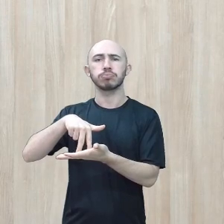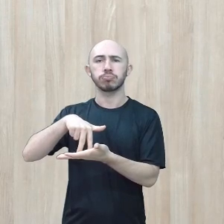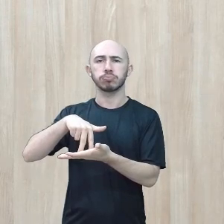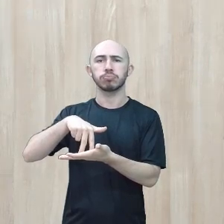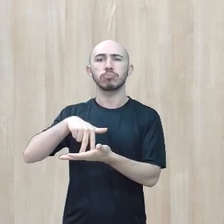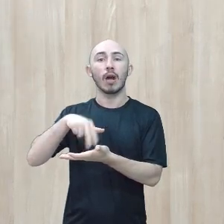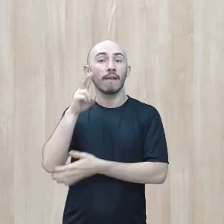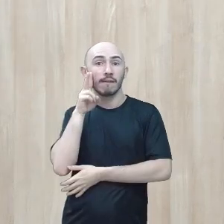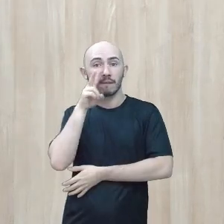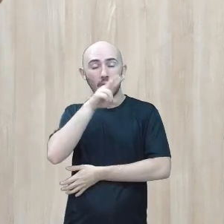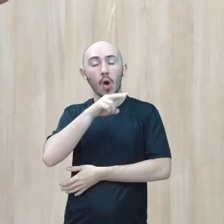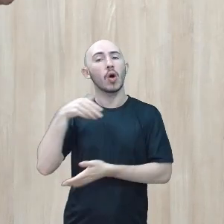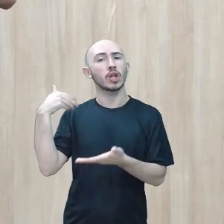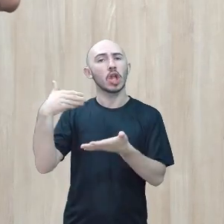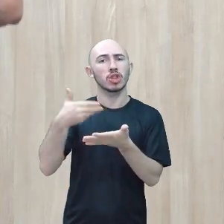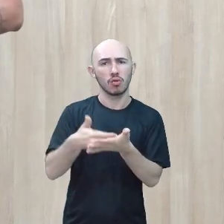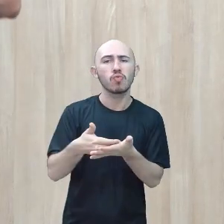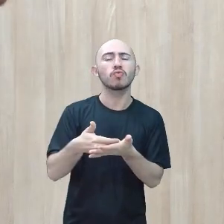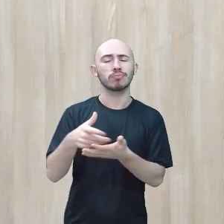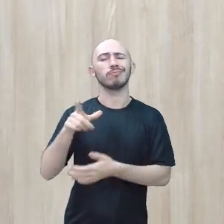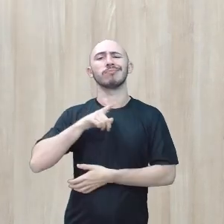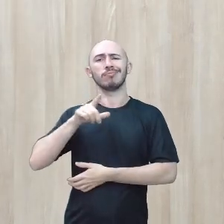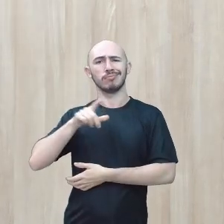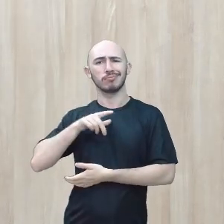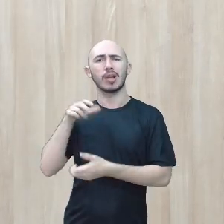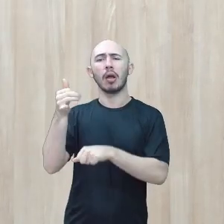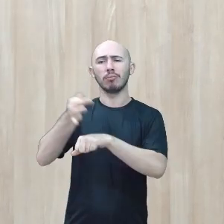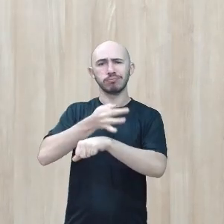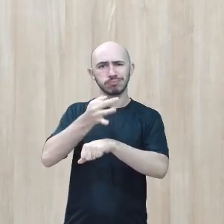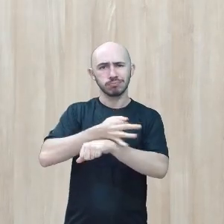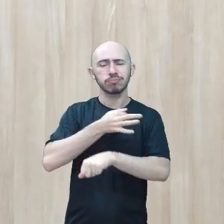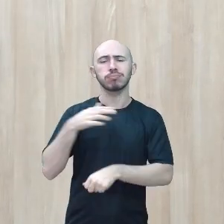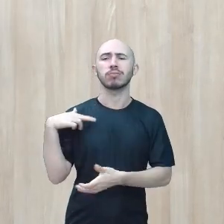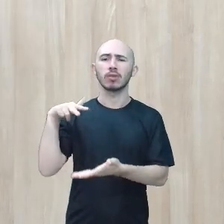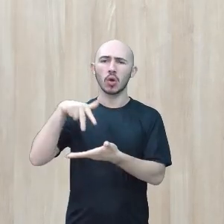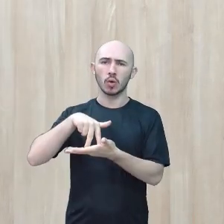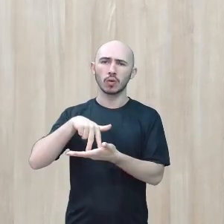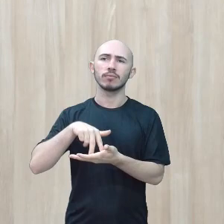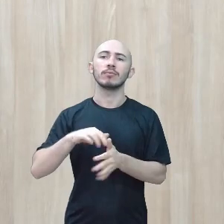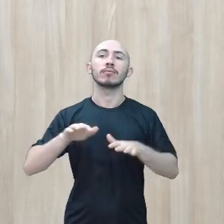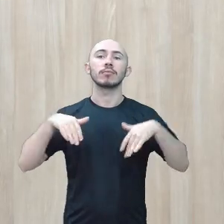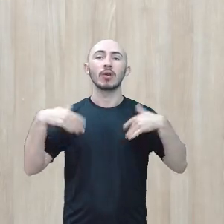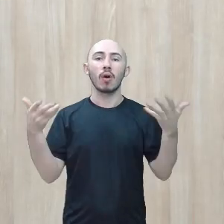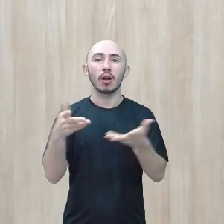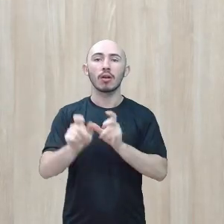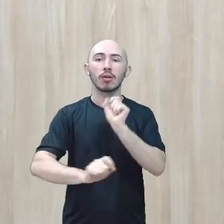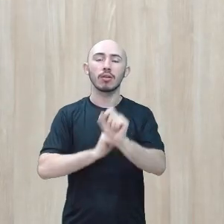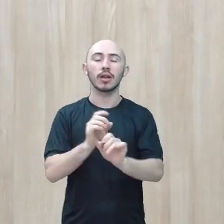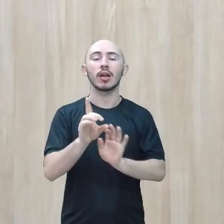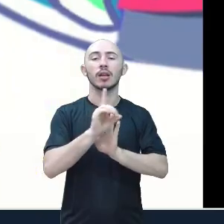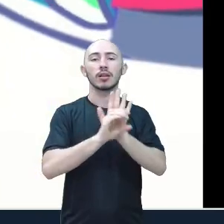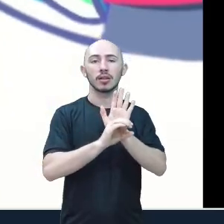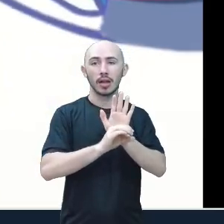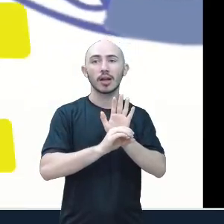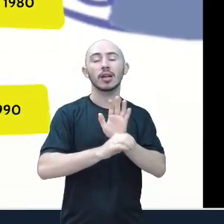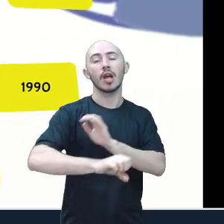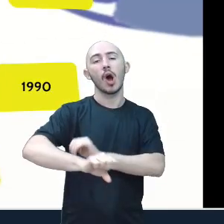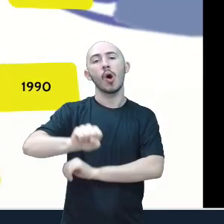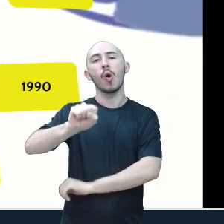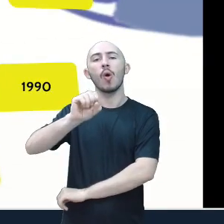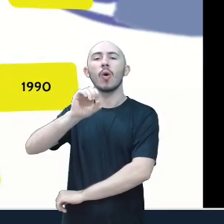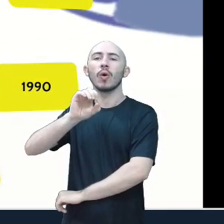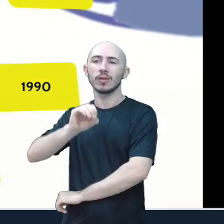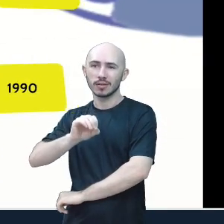Tranquilo? E aí a gente avança um pouquinho mais, né? Que a gente chega na década de